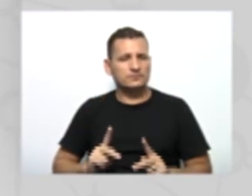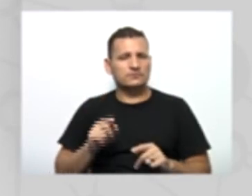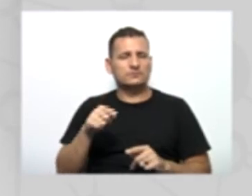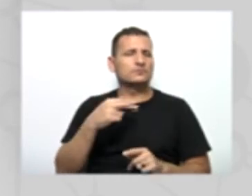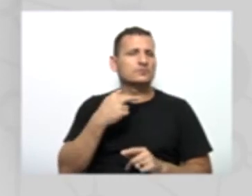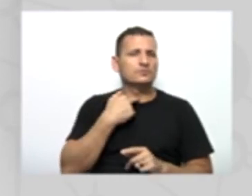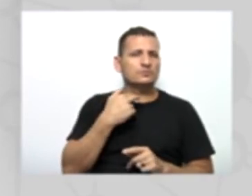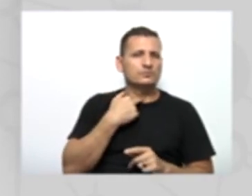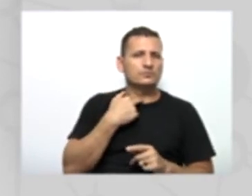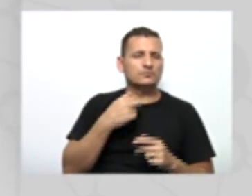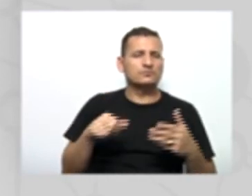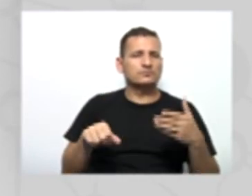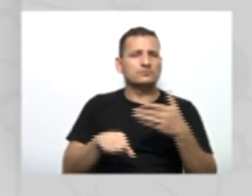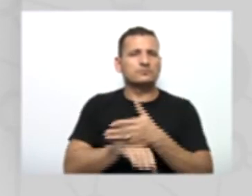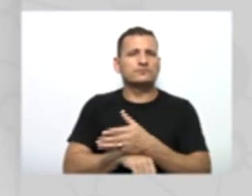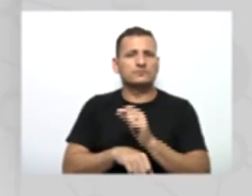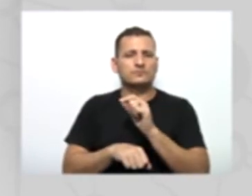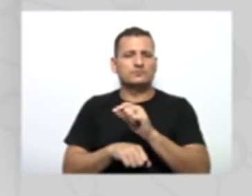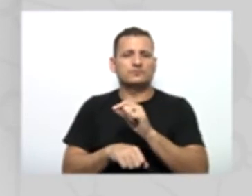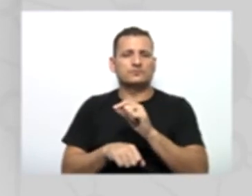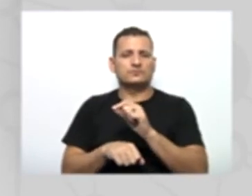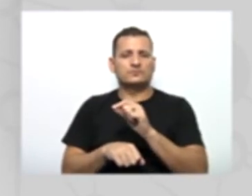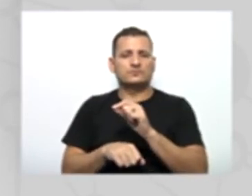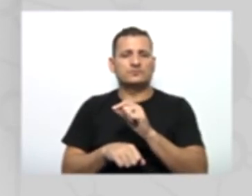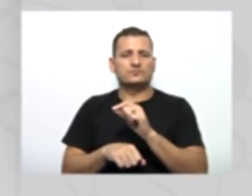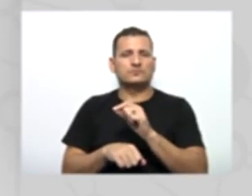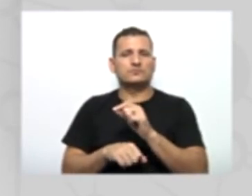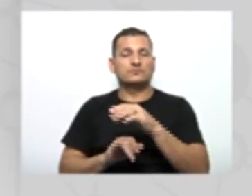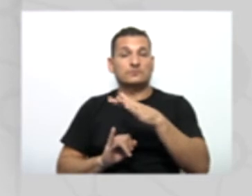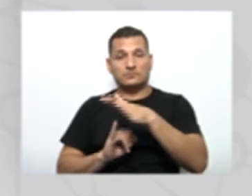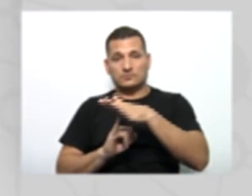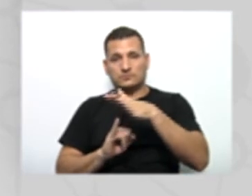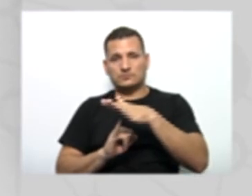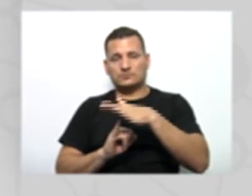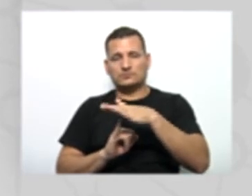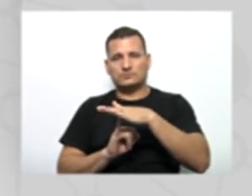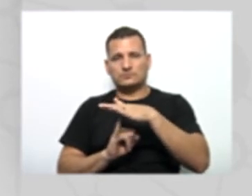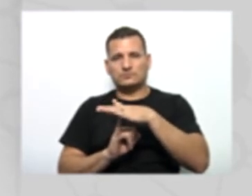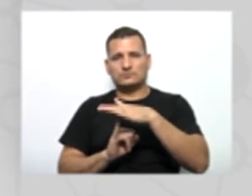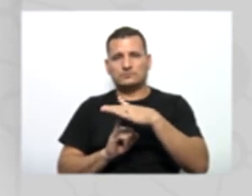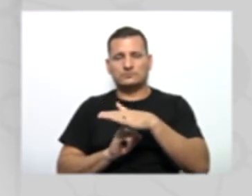direitos políticos era composto de uma minoria burguesa, de